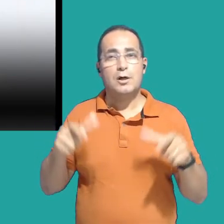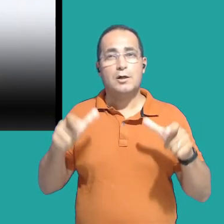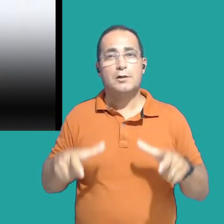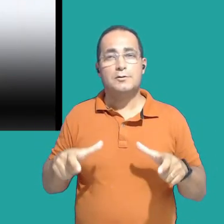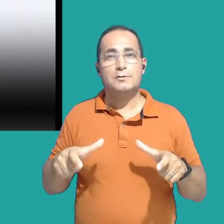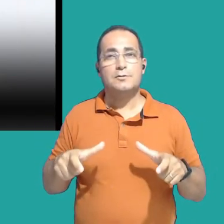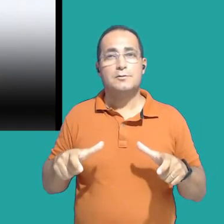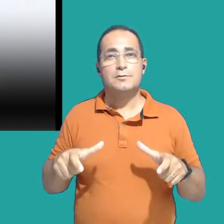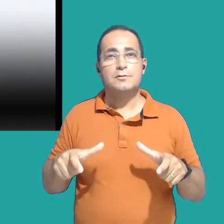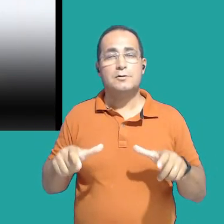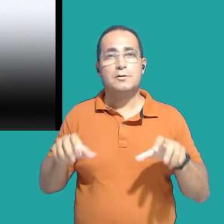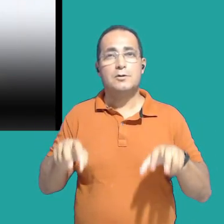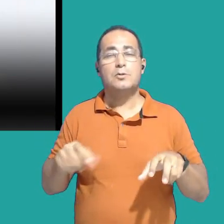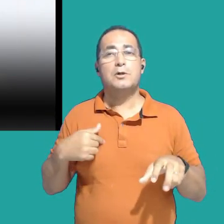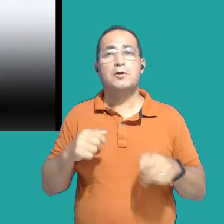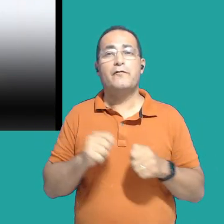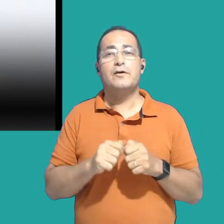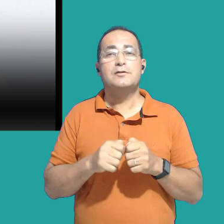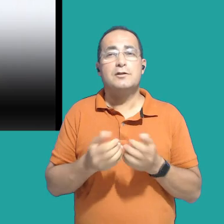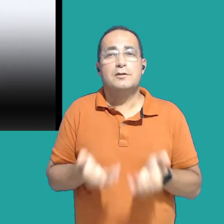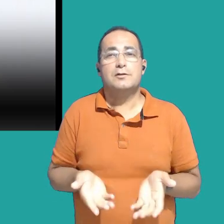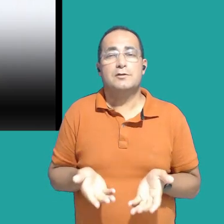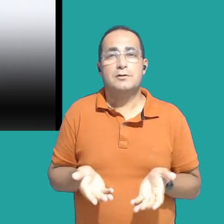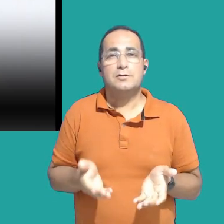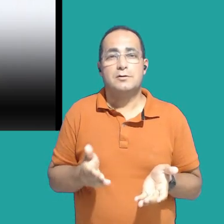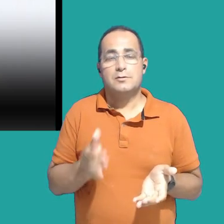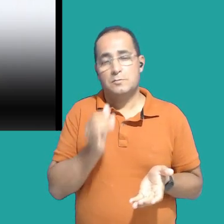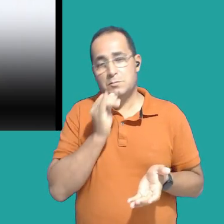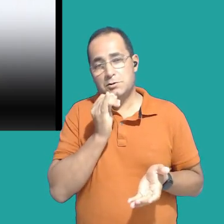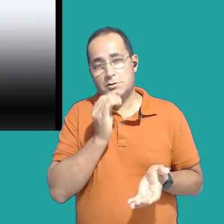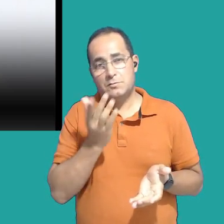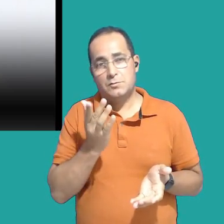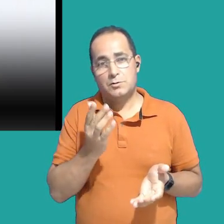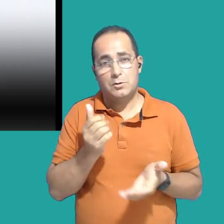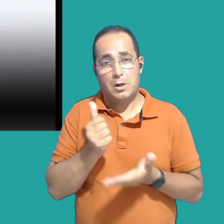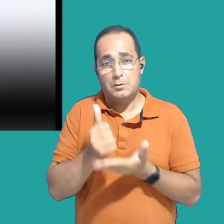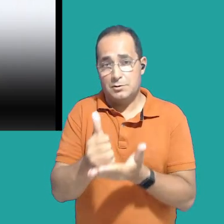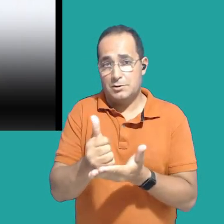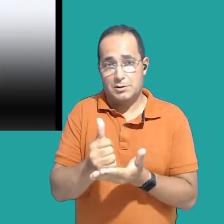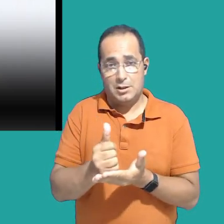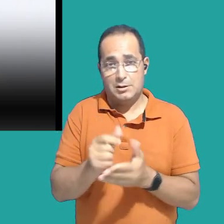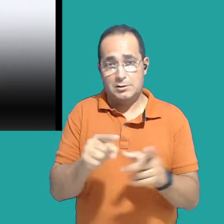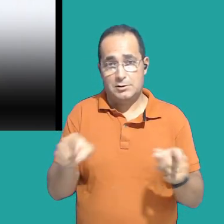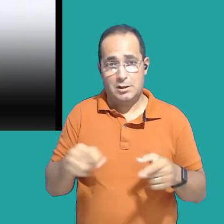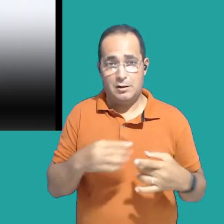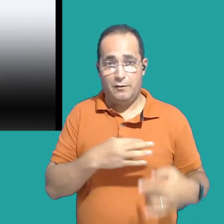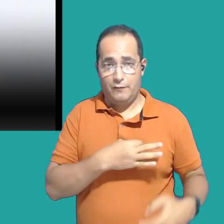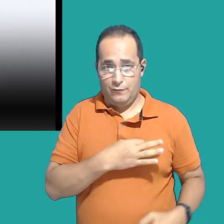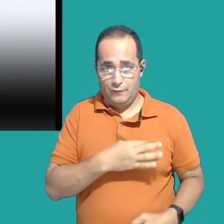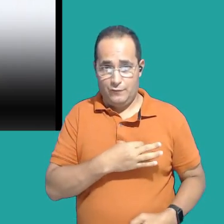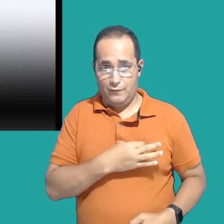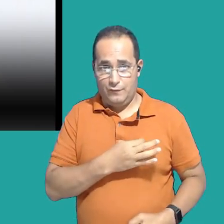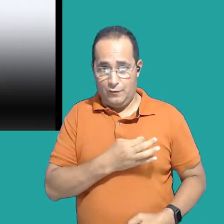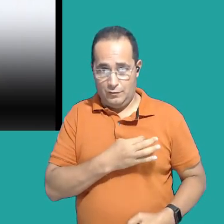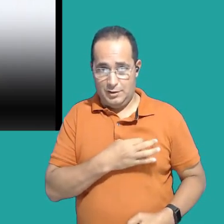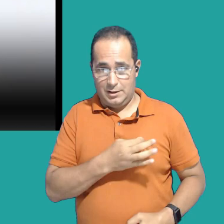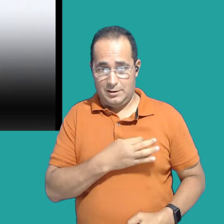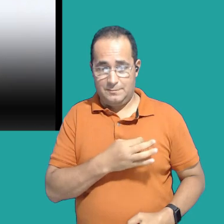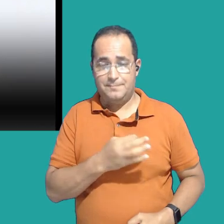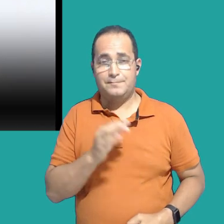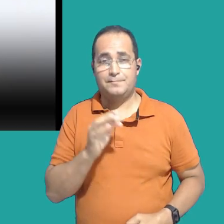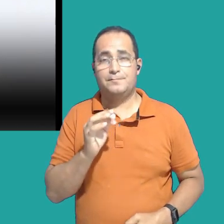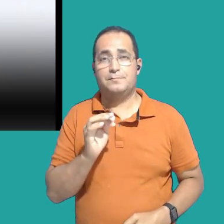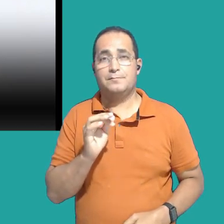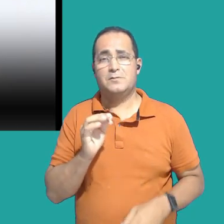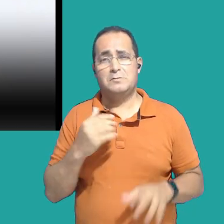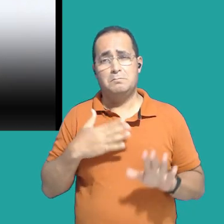eu estava, sabe, do que era que eu fazia ali, por exemplo, como auxiliar de sala, como eu comecei voluntária.